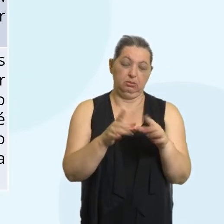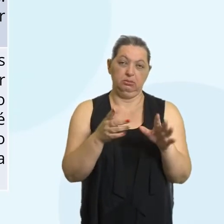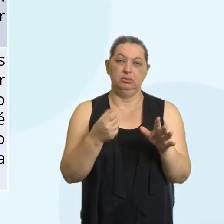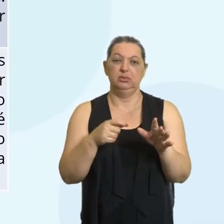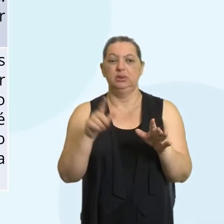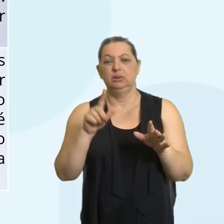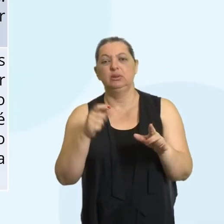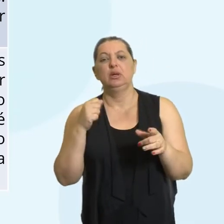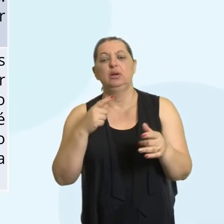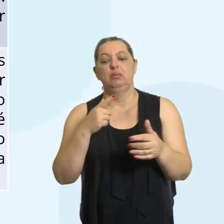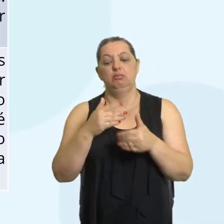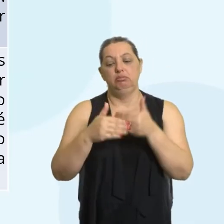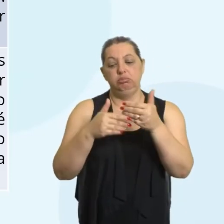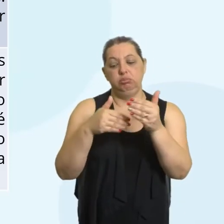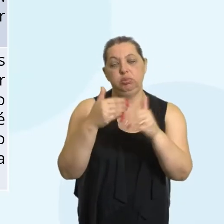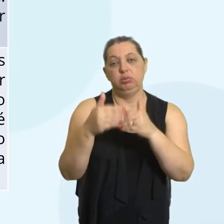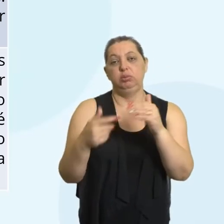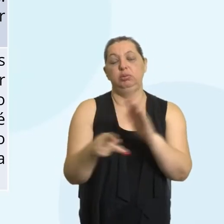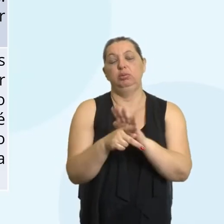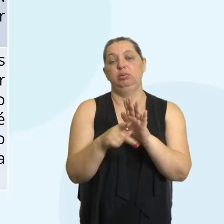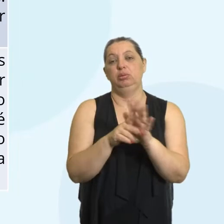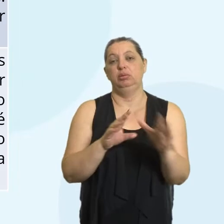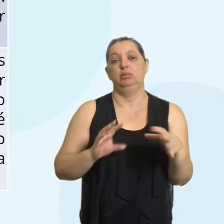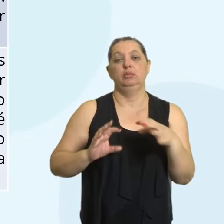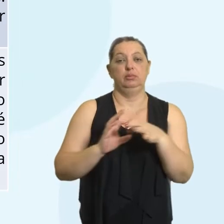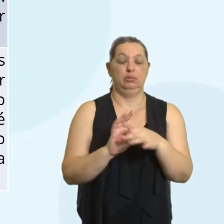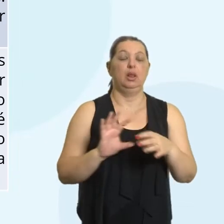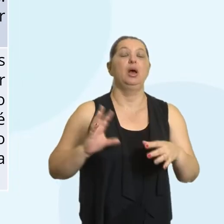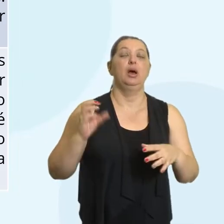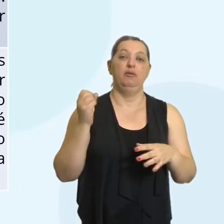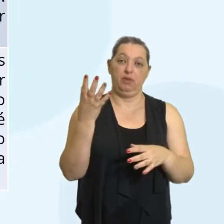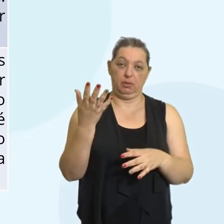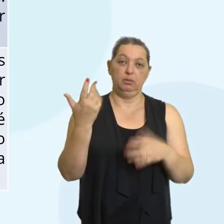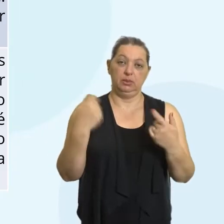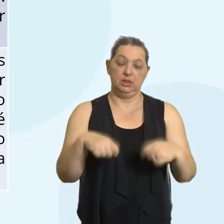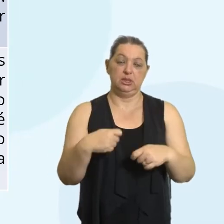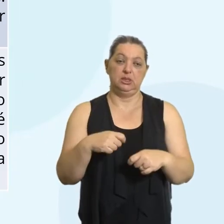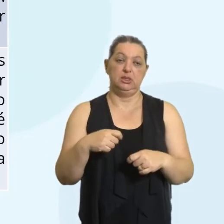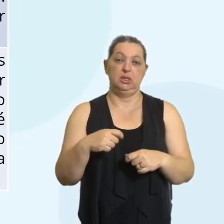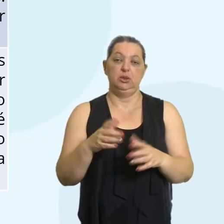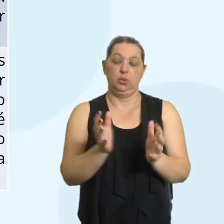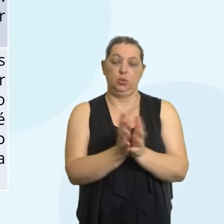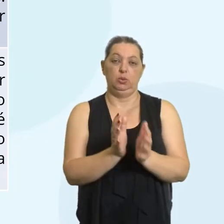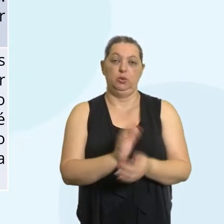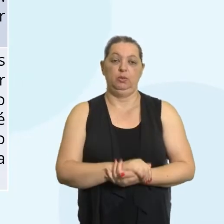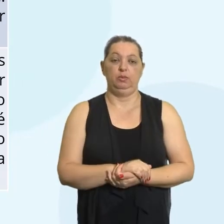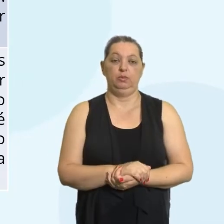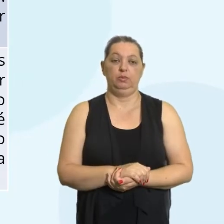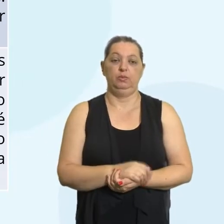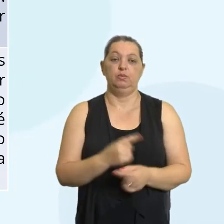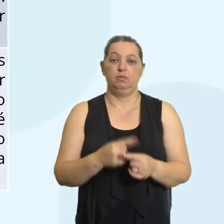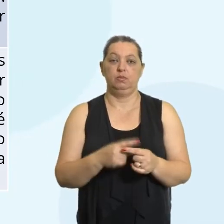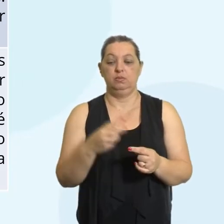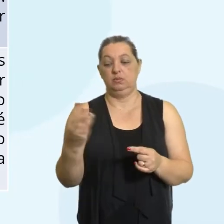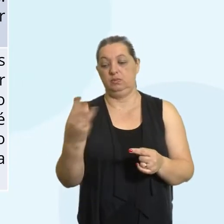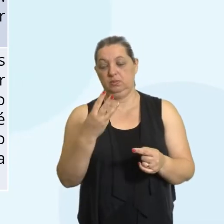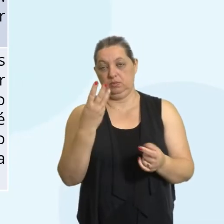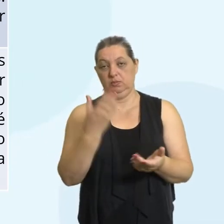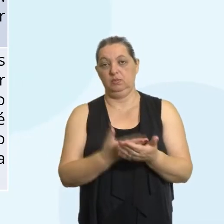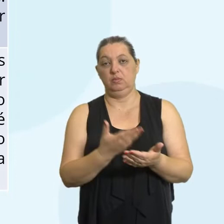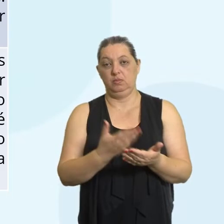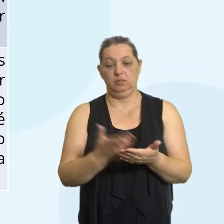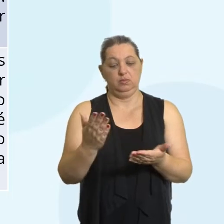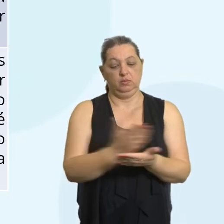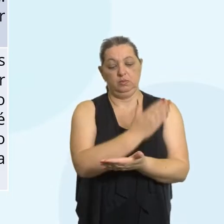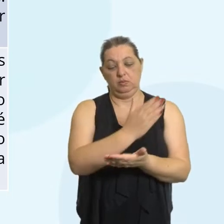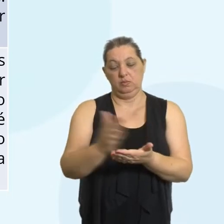projeto foi construído juntos todo mundo tiver apropriado do que tá acontecendo nessa turma nessa primeira aula os alunos já os dez já